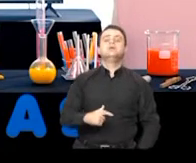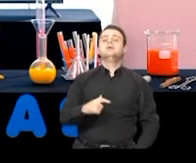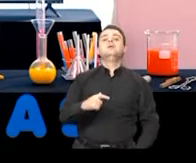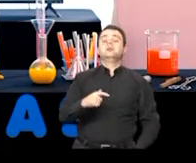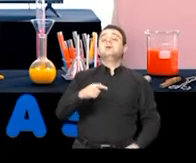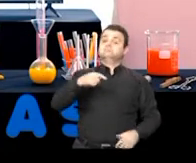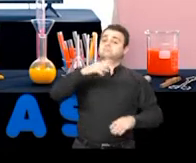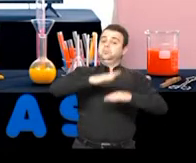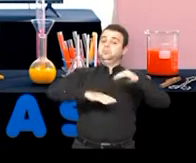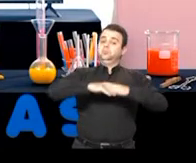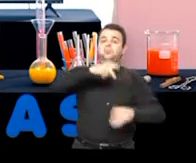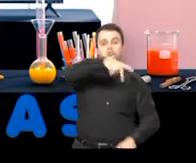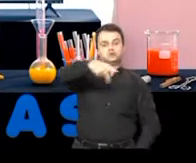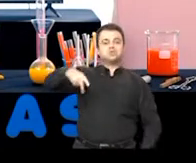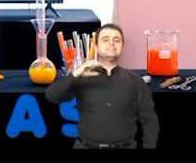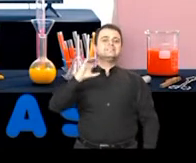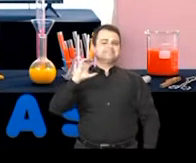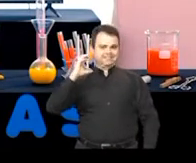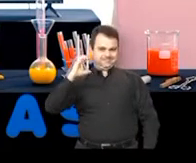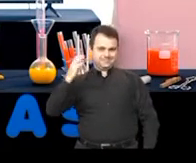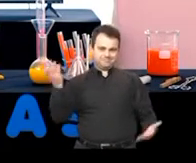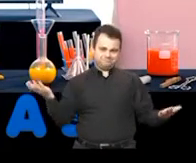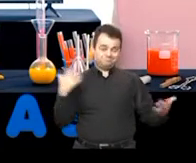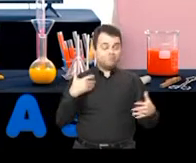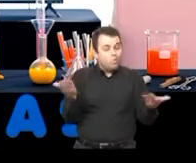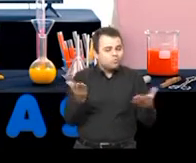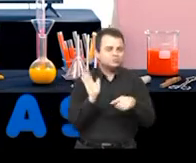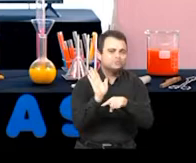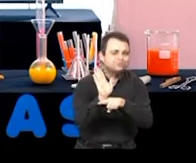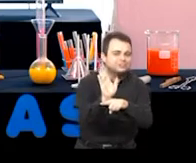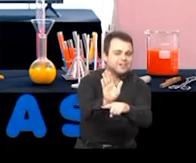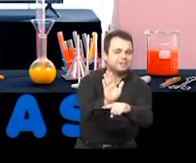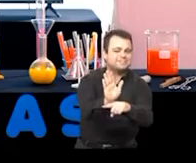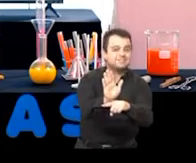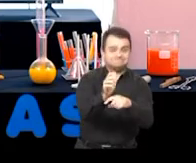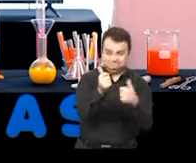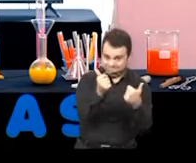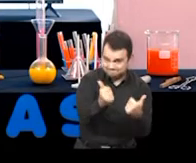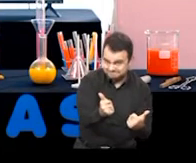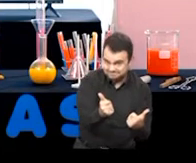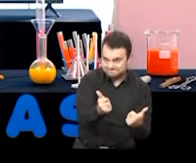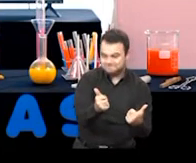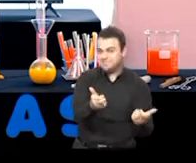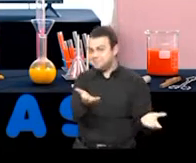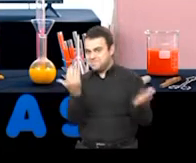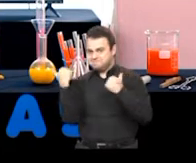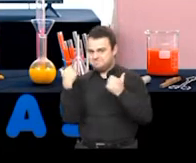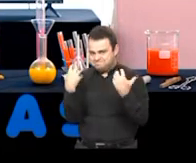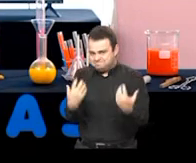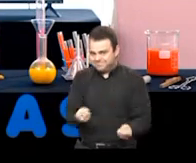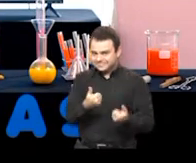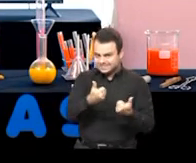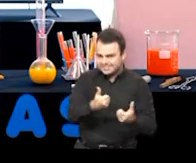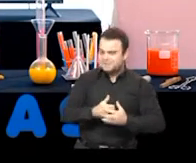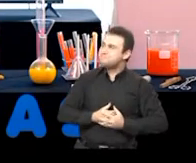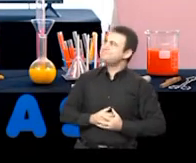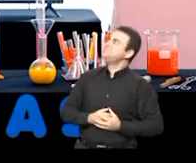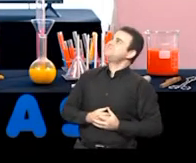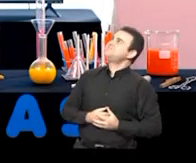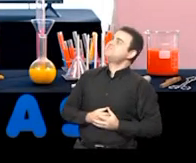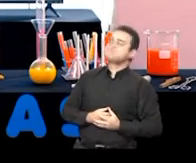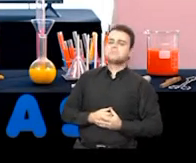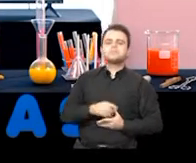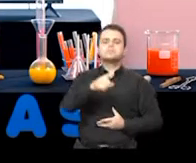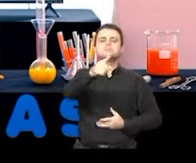sou professora de ciências e é nisso que eu vou te ajudar hoje. Então, vamos ao que interessa? Vocês estão